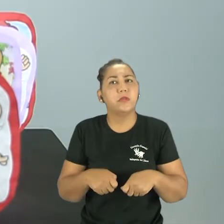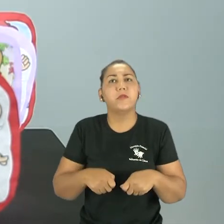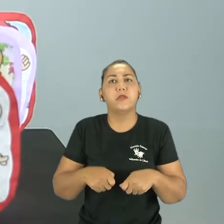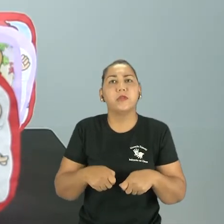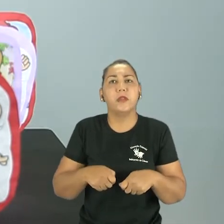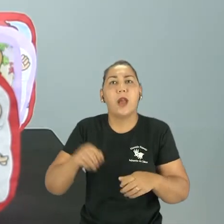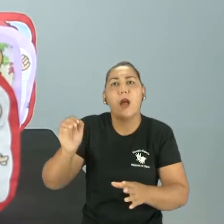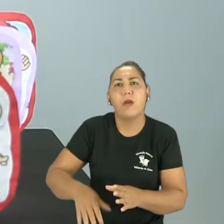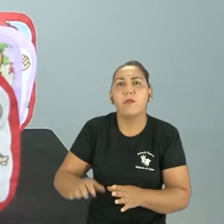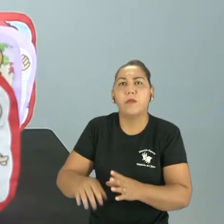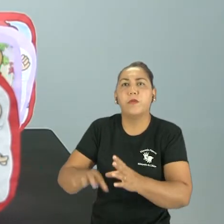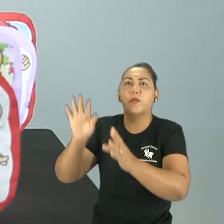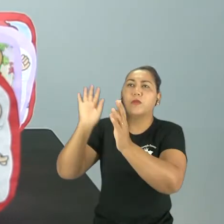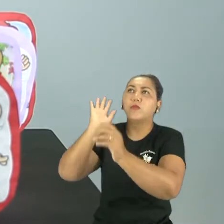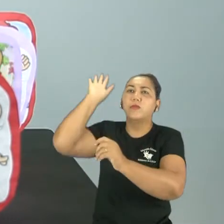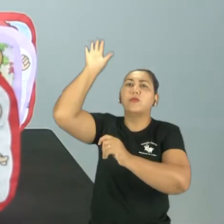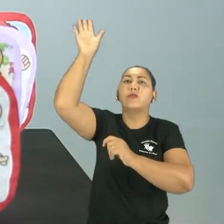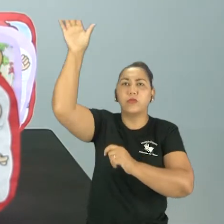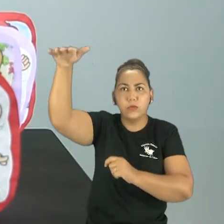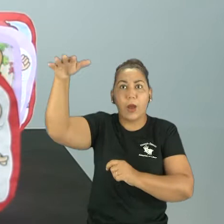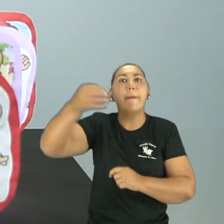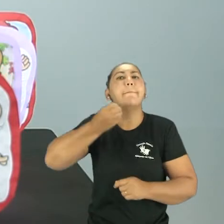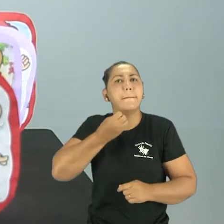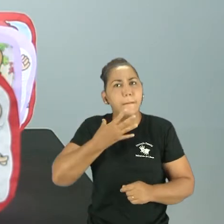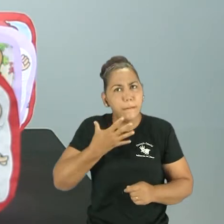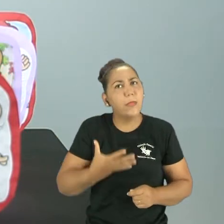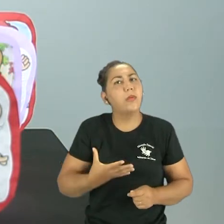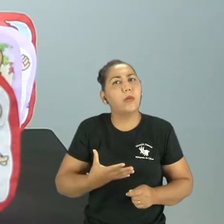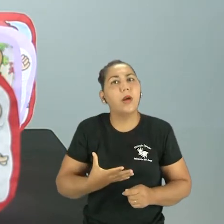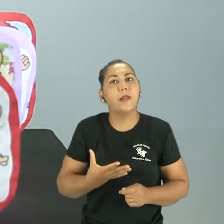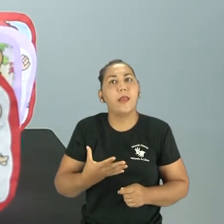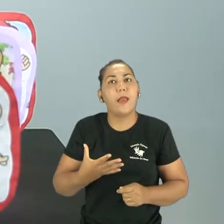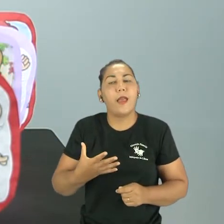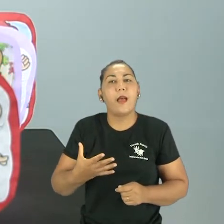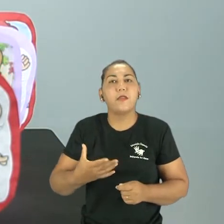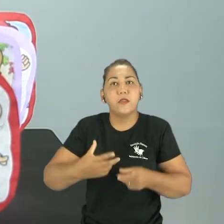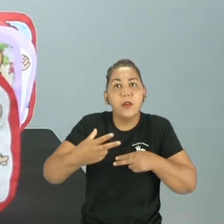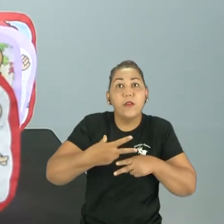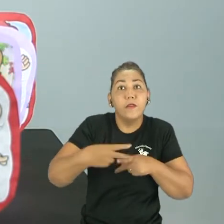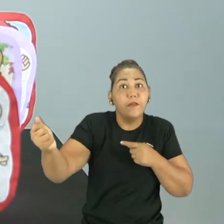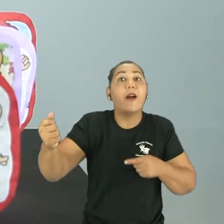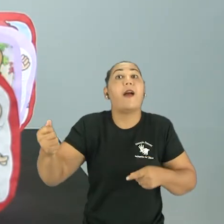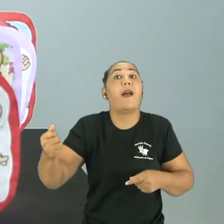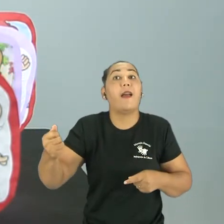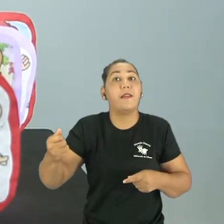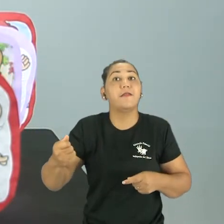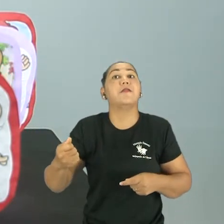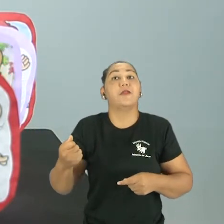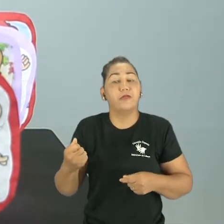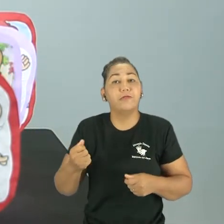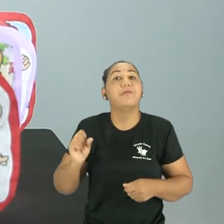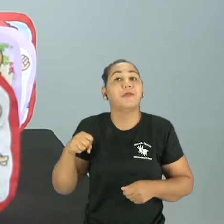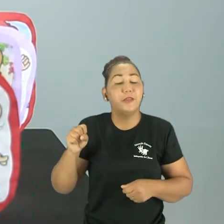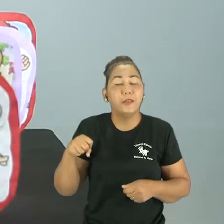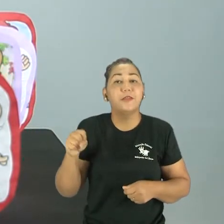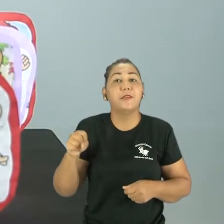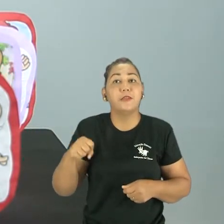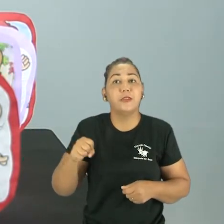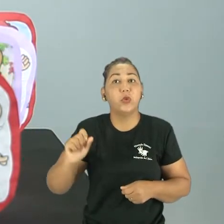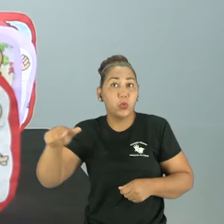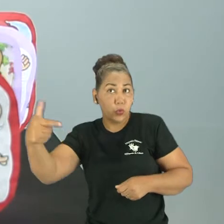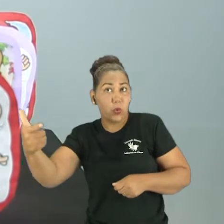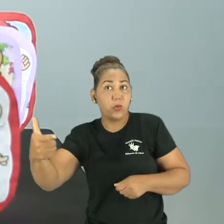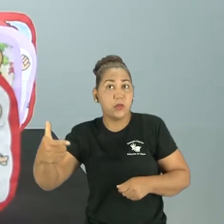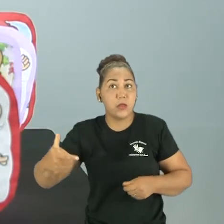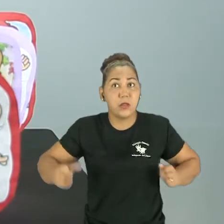joga basquete e muito bem e chega até a ganhar dos outros que não são cadeirantes. Então ele participa, ele